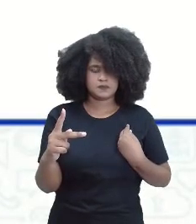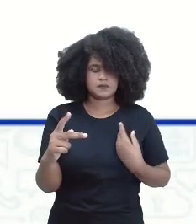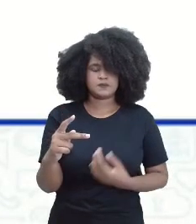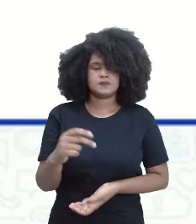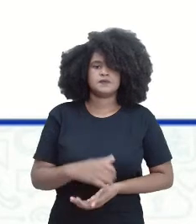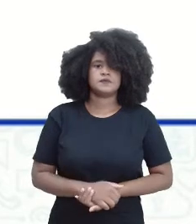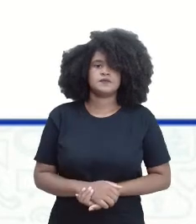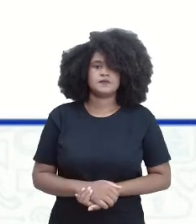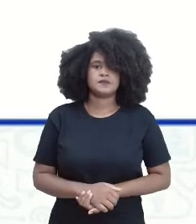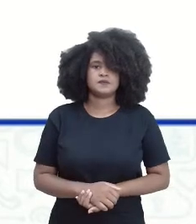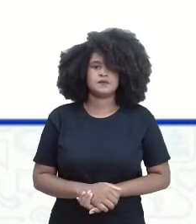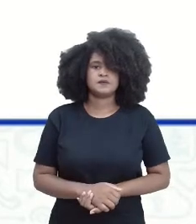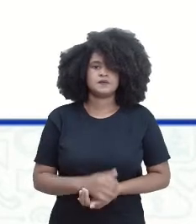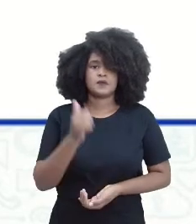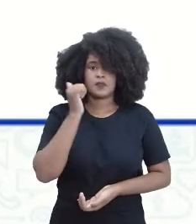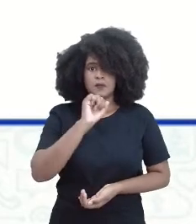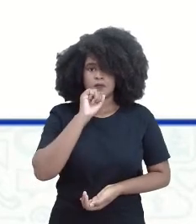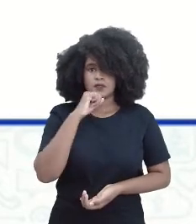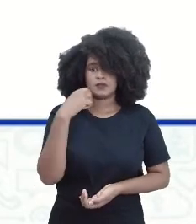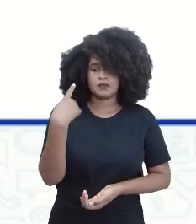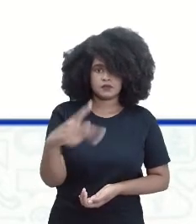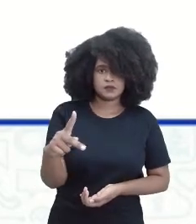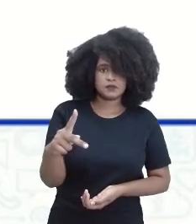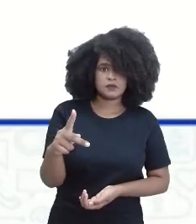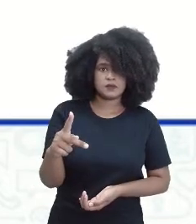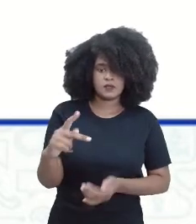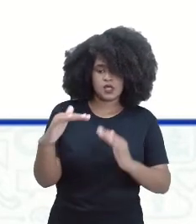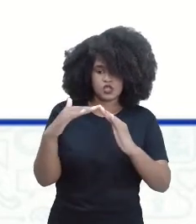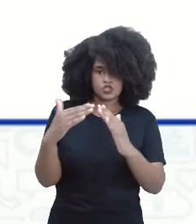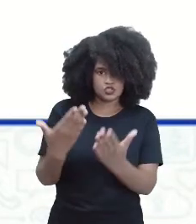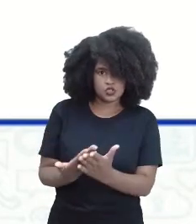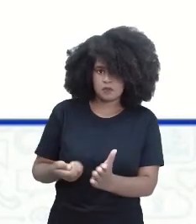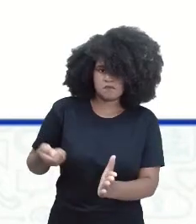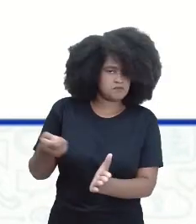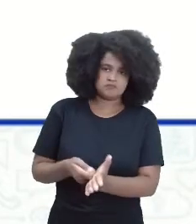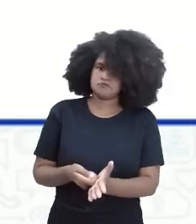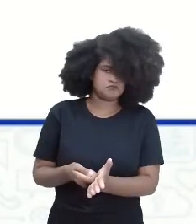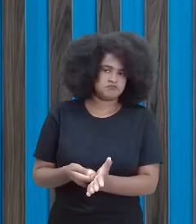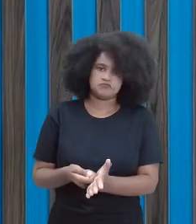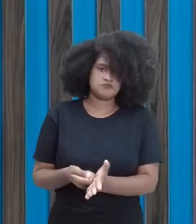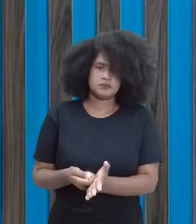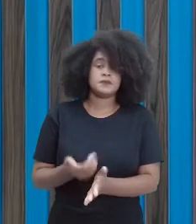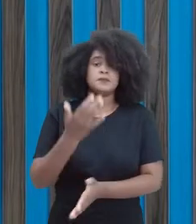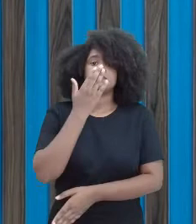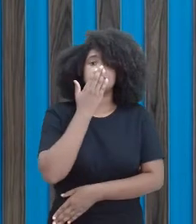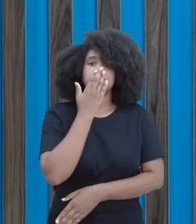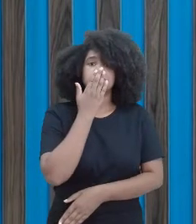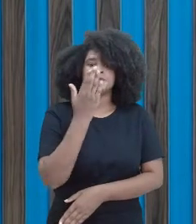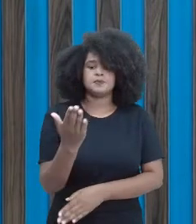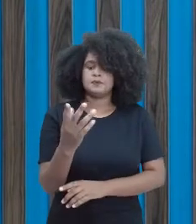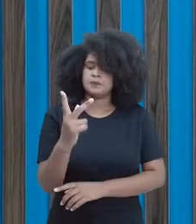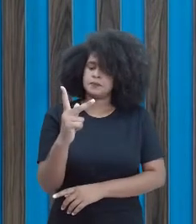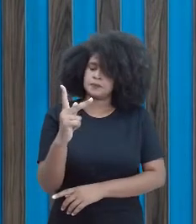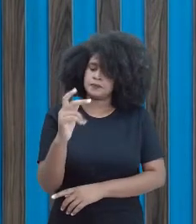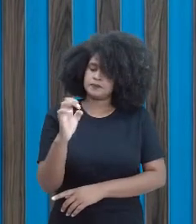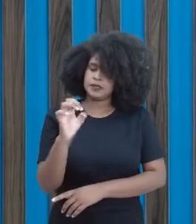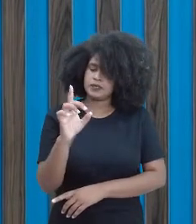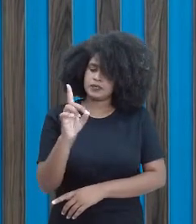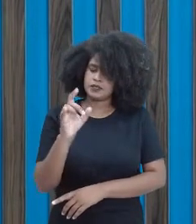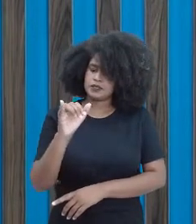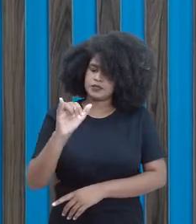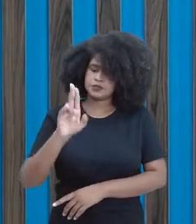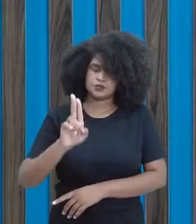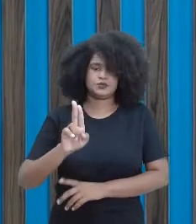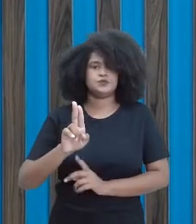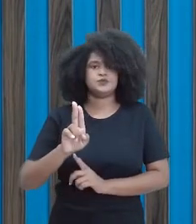aqui no verbo principal, sua escola, e pediu, passado simples, ó, tá vendo? Estamos